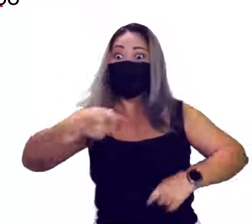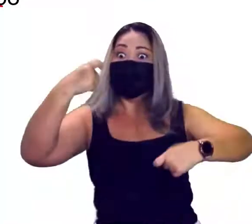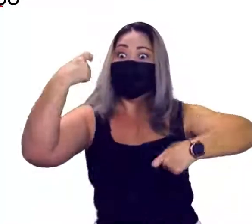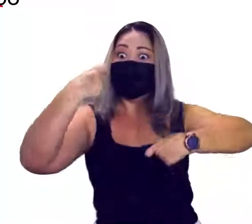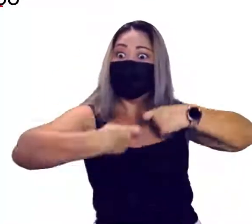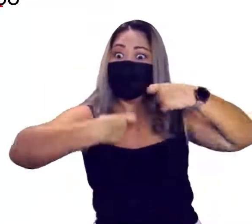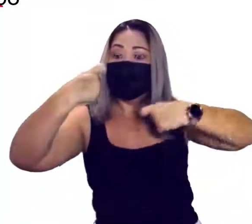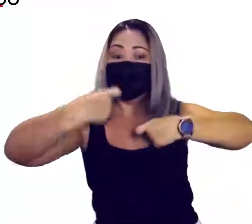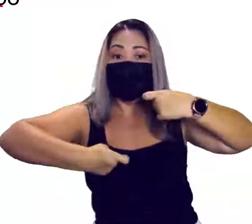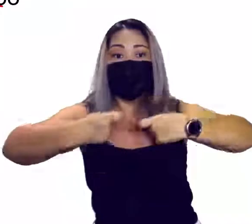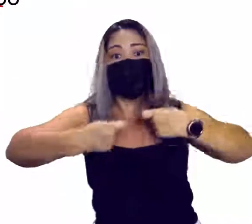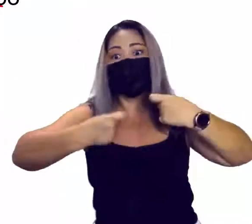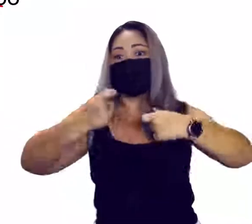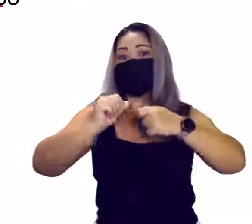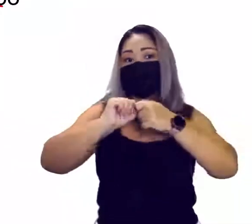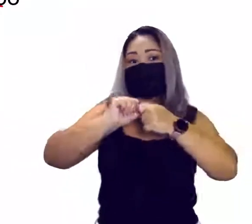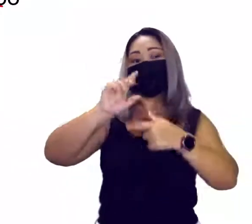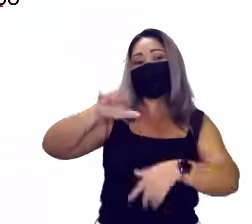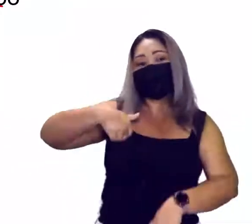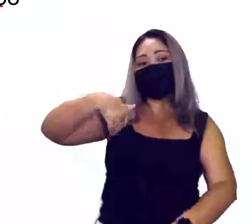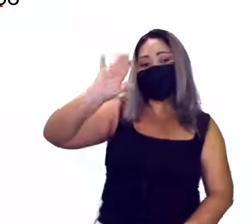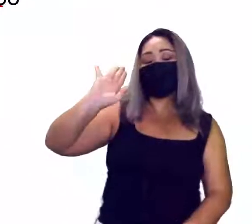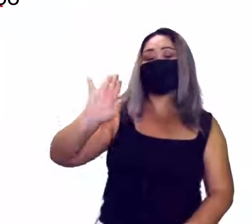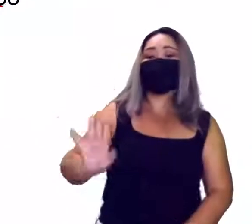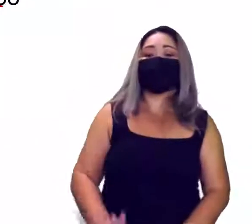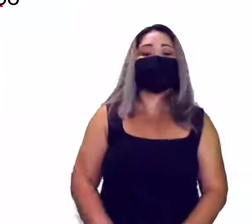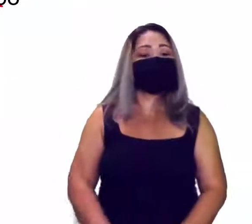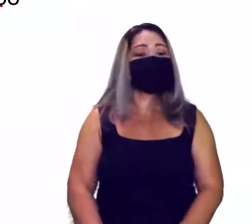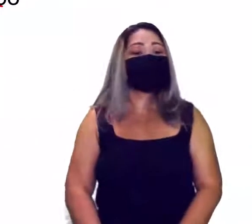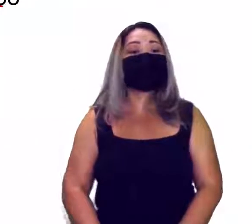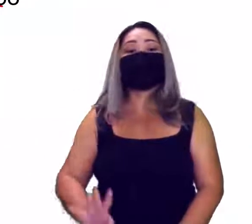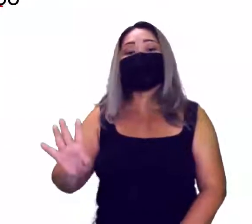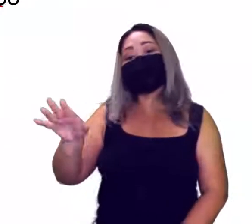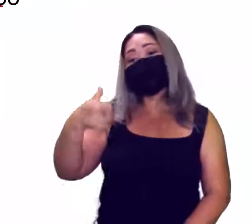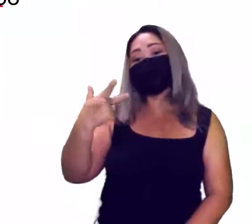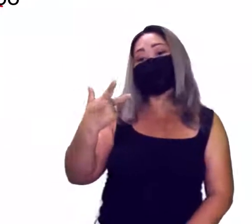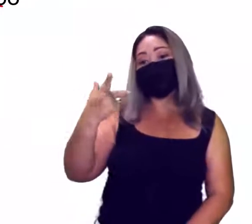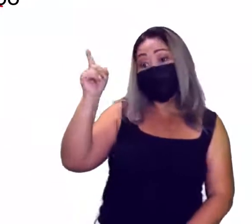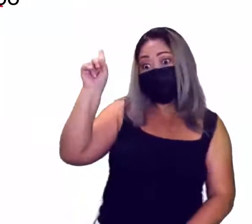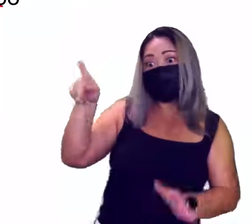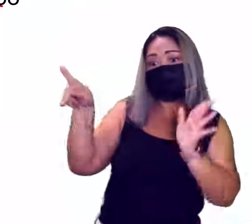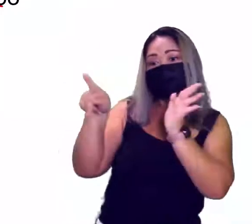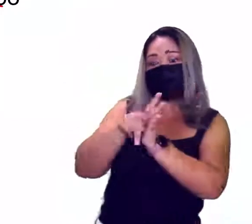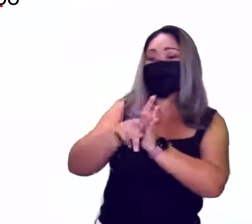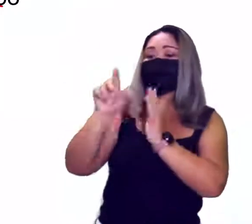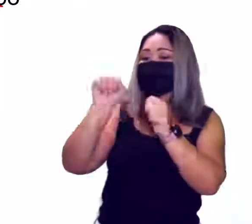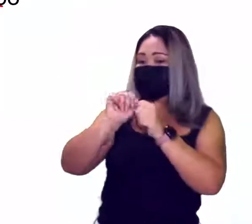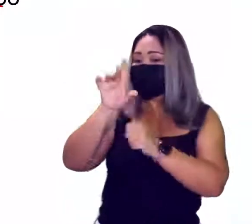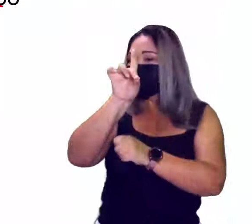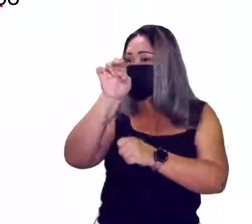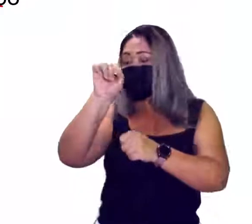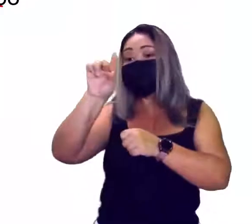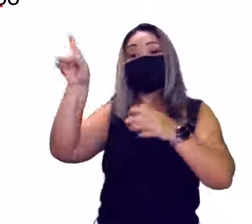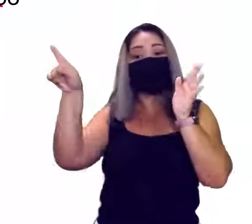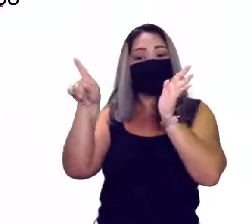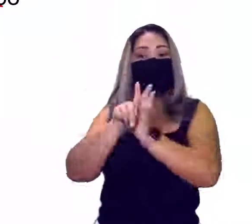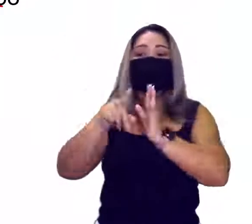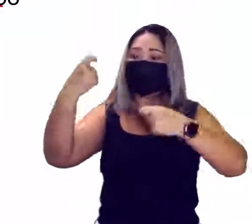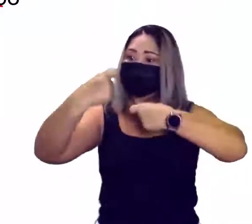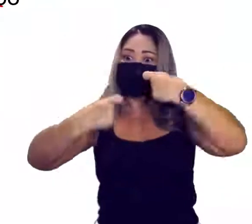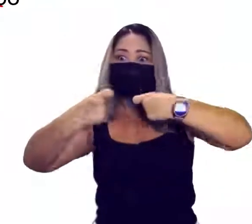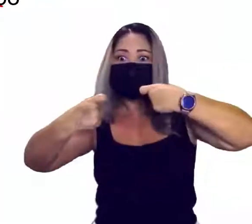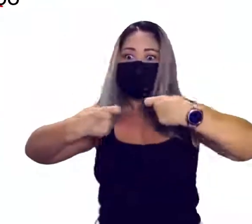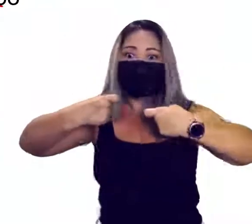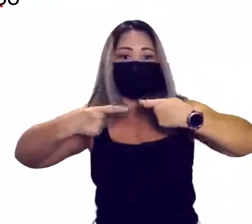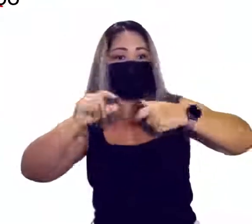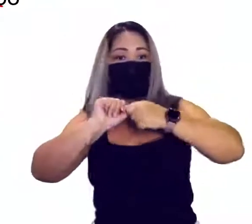eram mais ou menos pior que ele, né, nesse sentido. Então o deus da guerra, Ares. Está